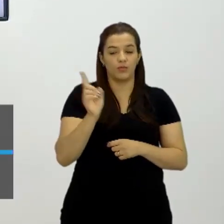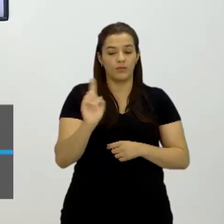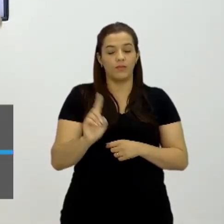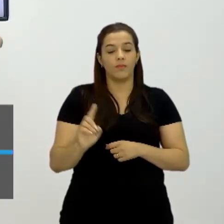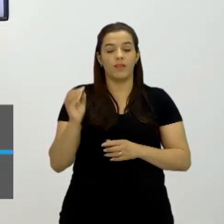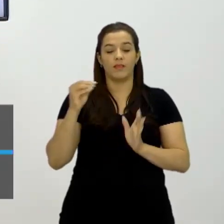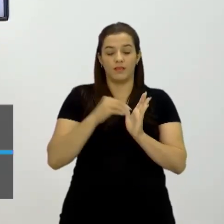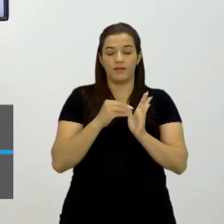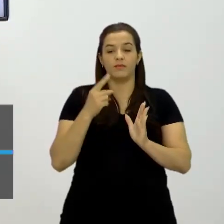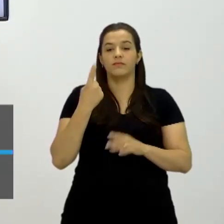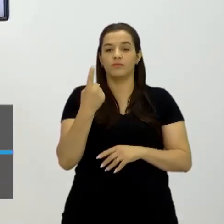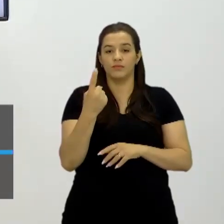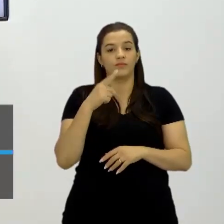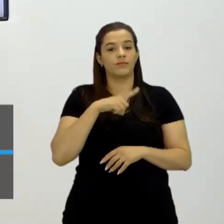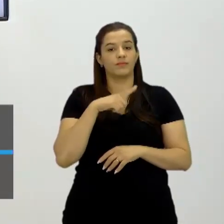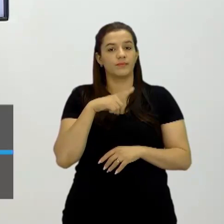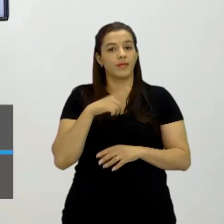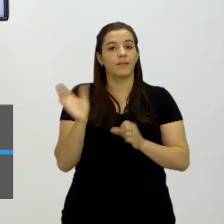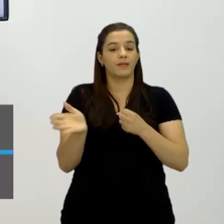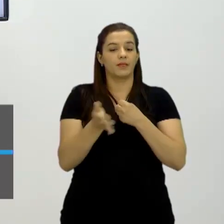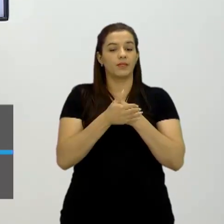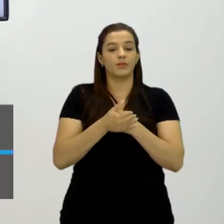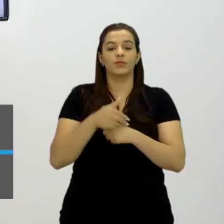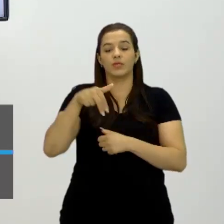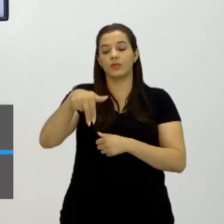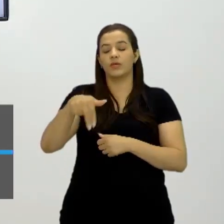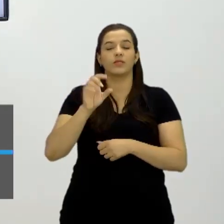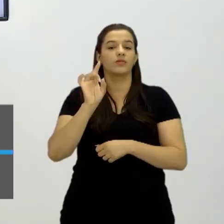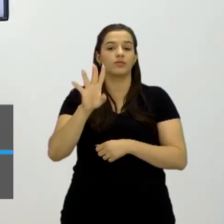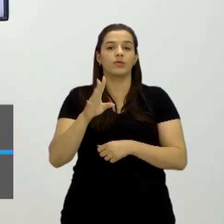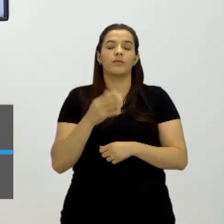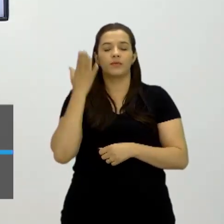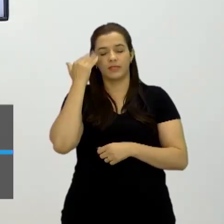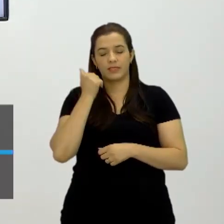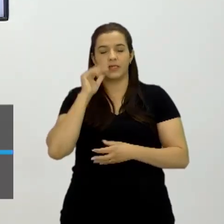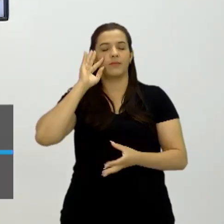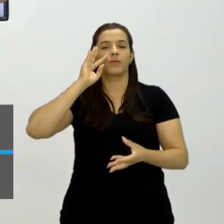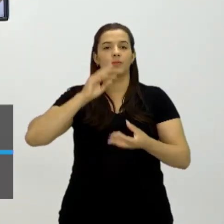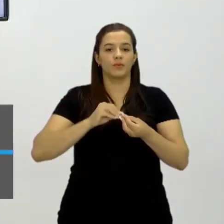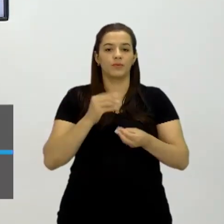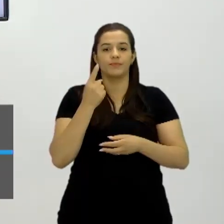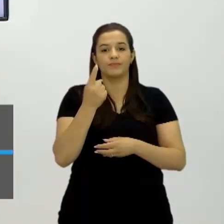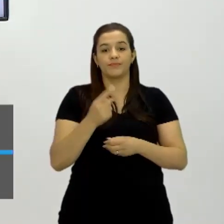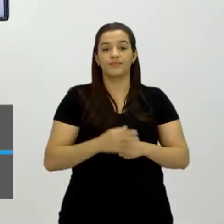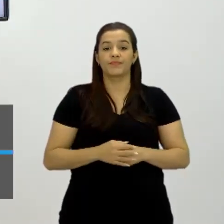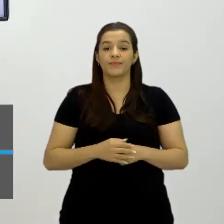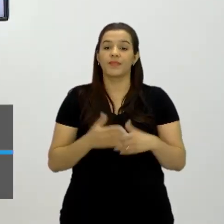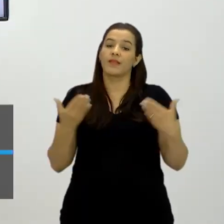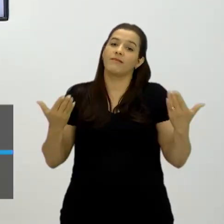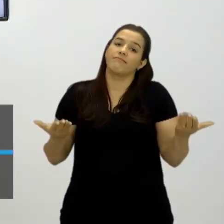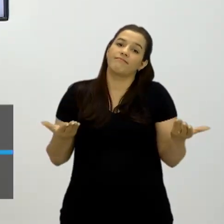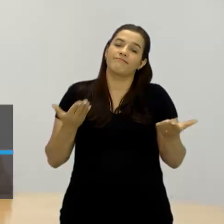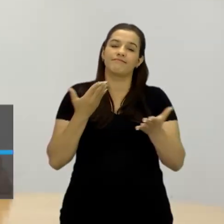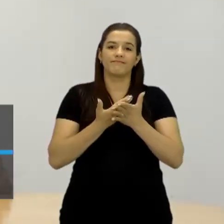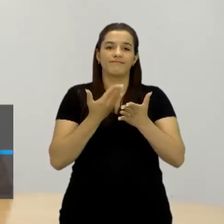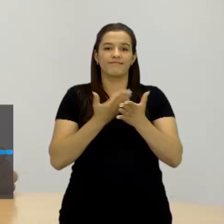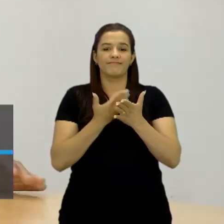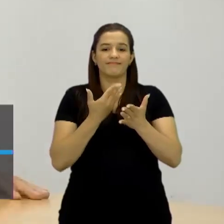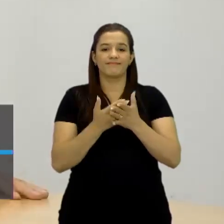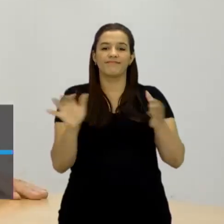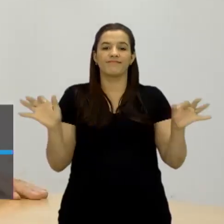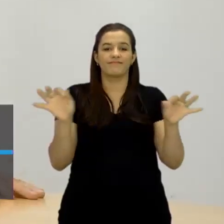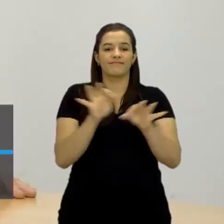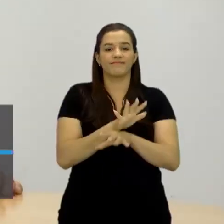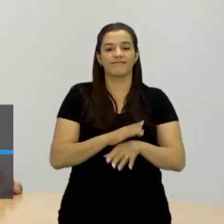Não zera, tá bom? A gente tá dividindo 2 por 2, que vai dar 1. Infelizmente, a aula chegou ao fim. Né? Eu vou só acrescentar, né?